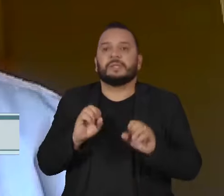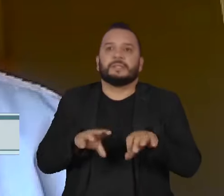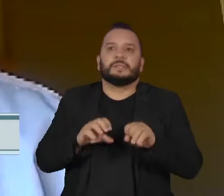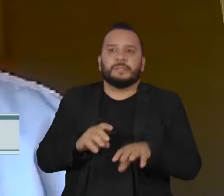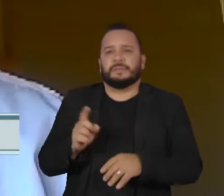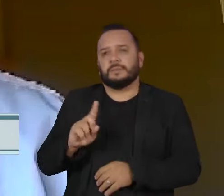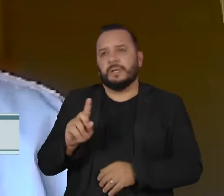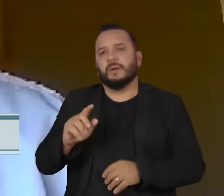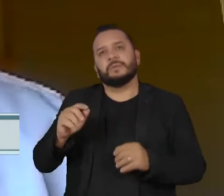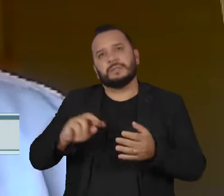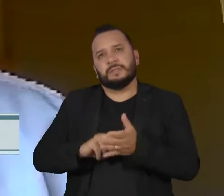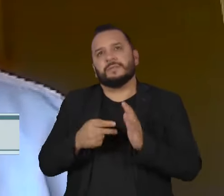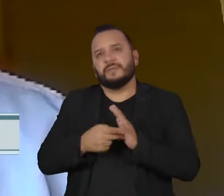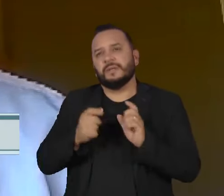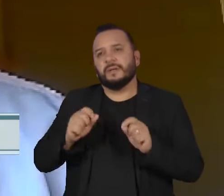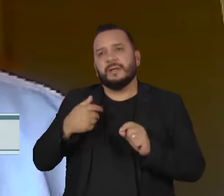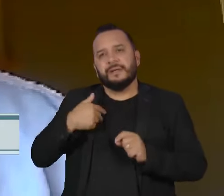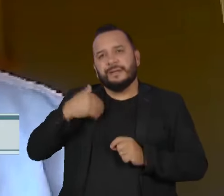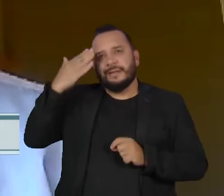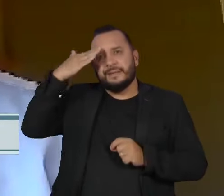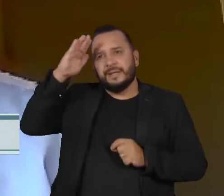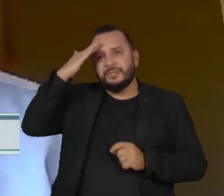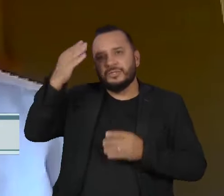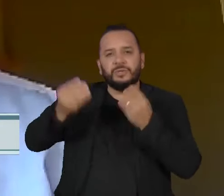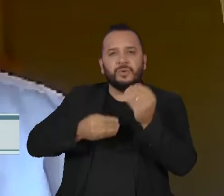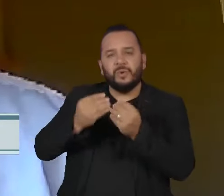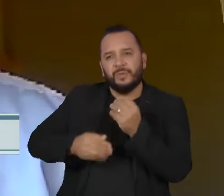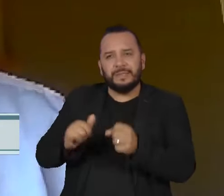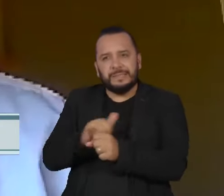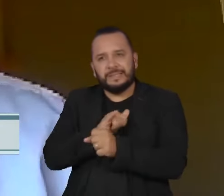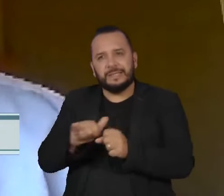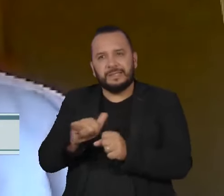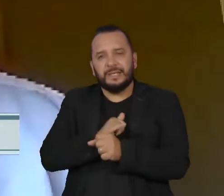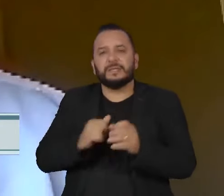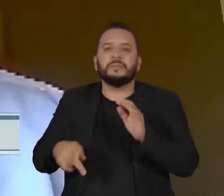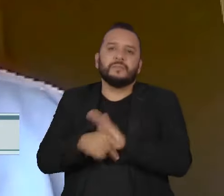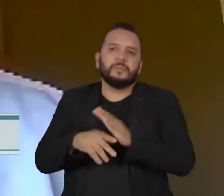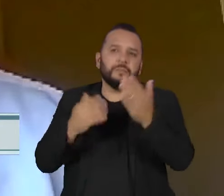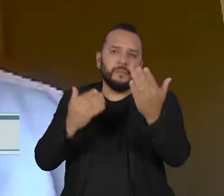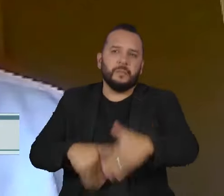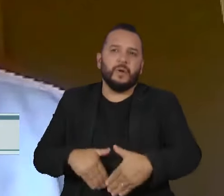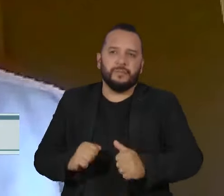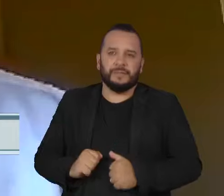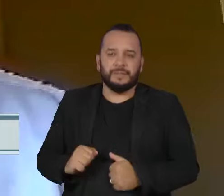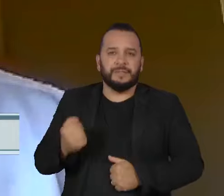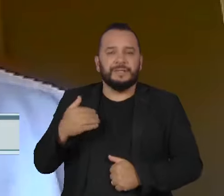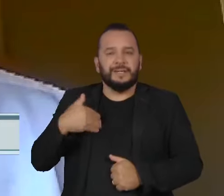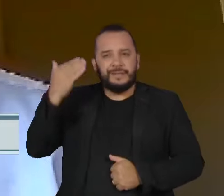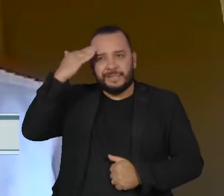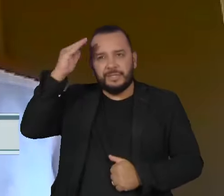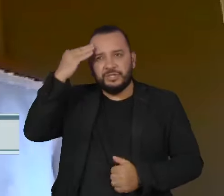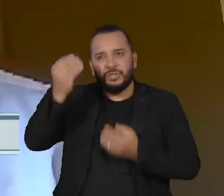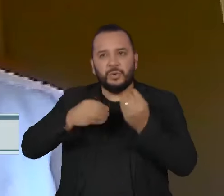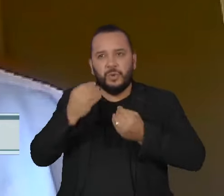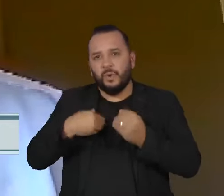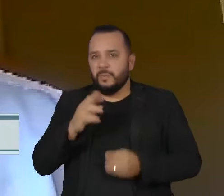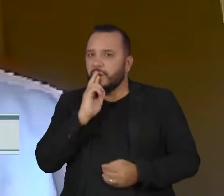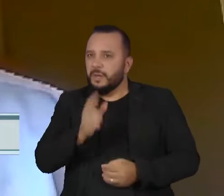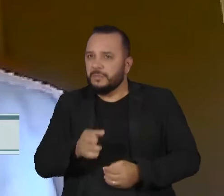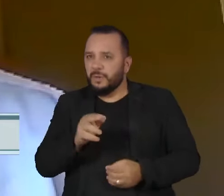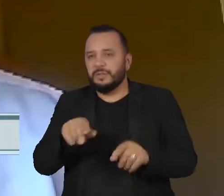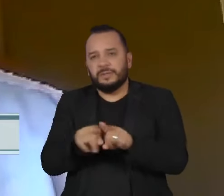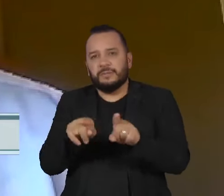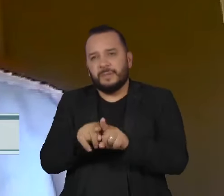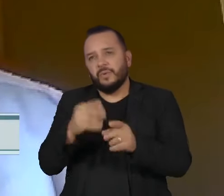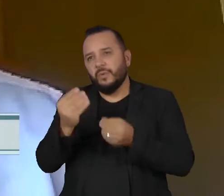de eu entendi como é que é o esqueleto da prova. Eu entendi como é que são os parâmetros de correção.